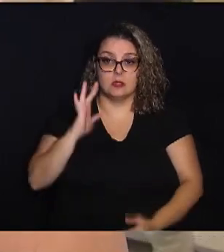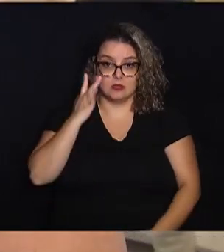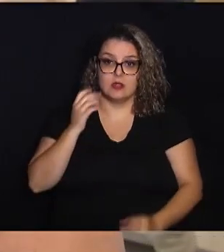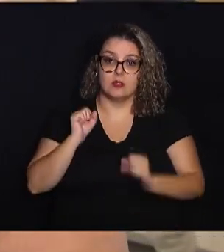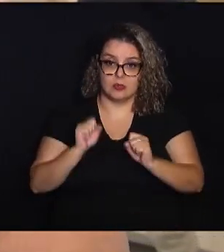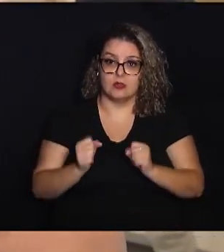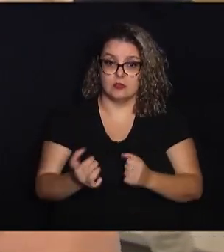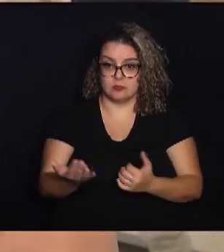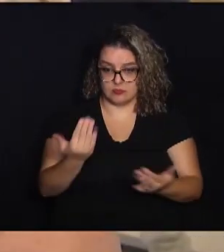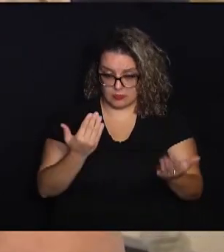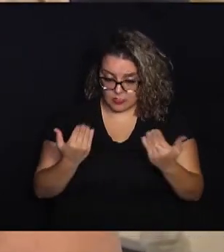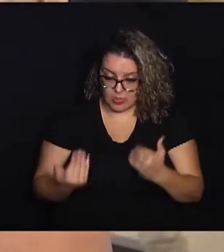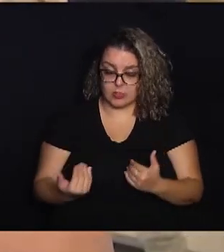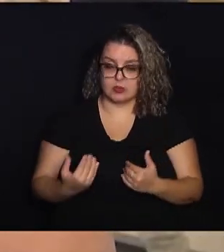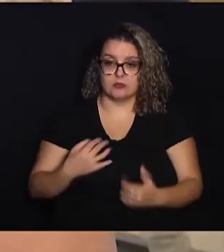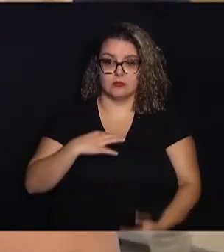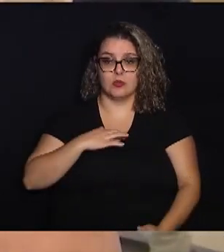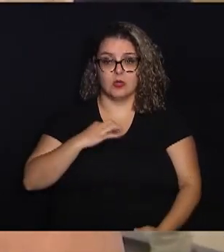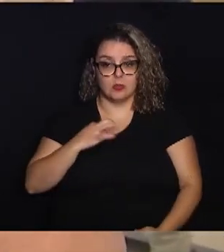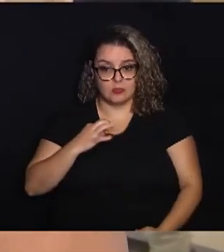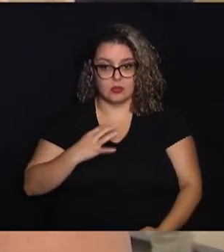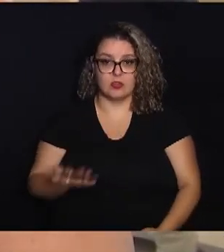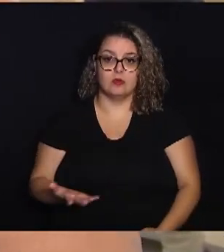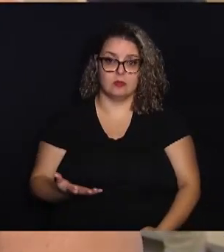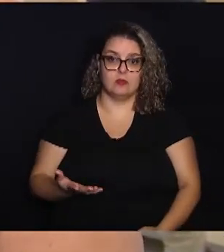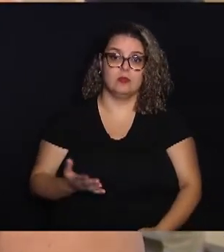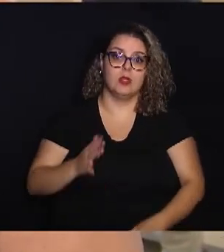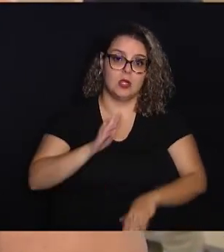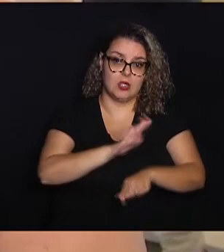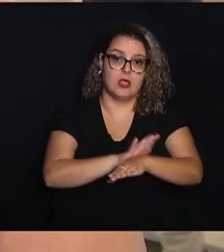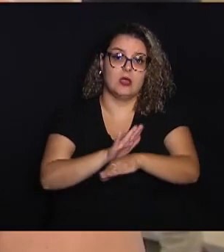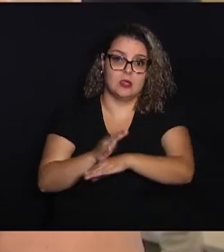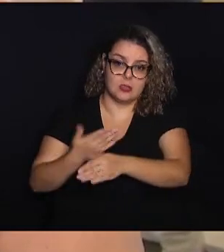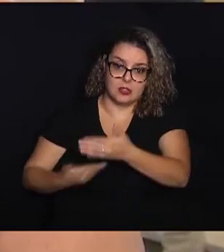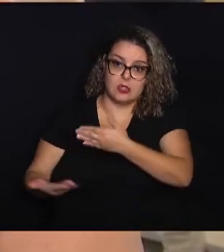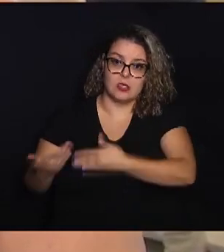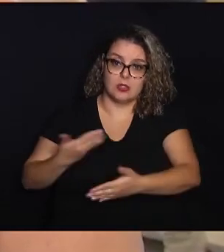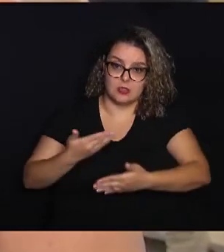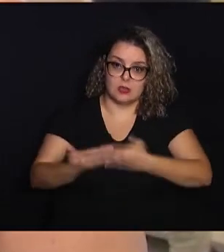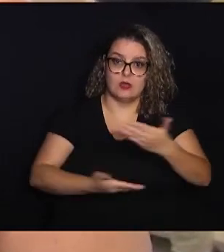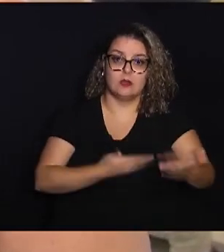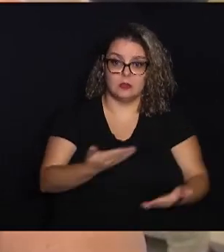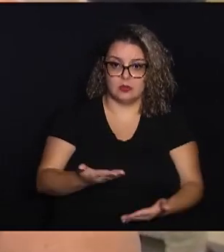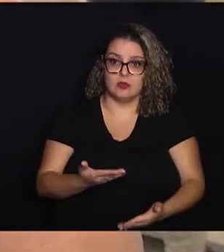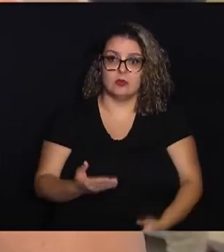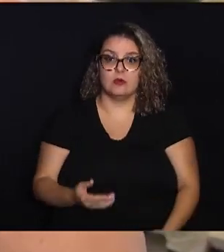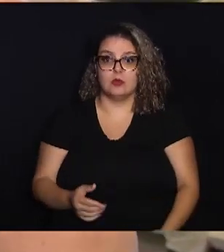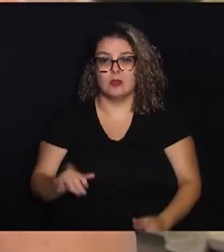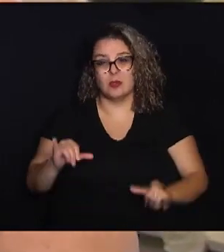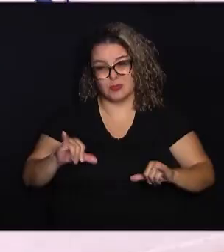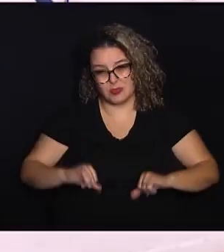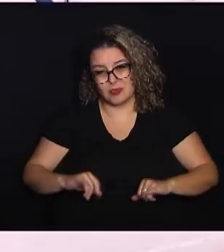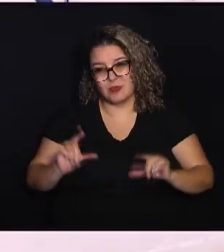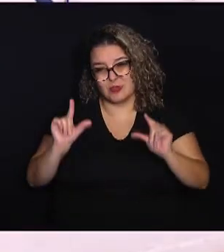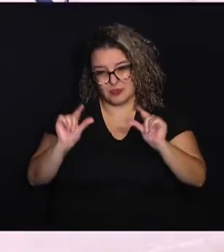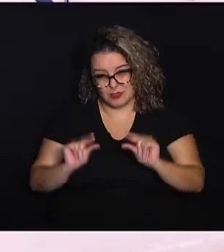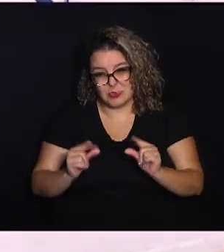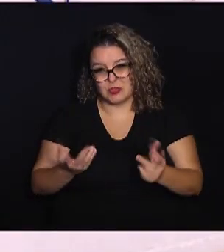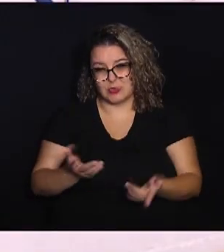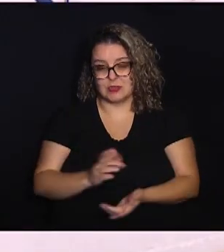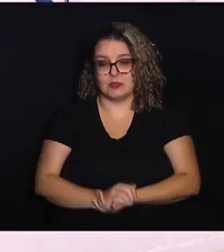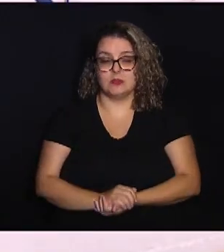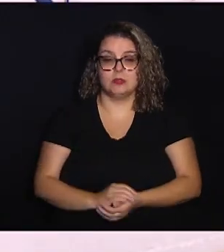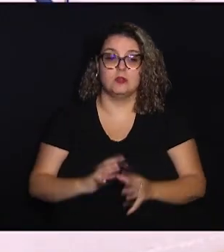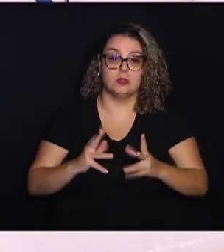trazer, compartilhar um pouquinho e a gente, né, compartilha e acaba com um pouco do sofrimento de quem está passando, né? Todas